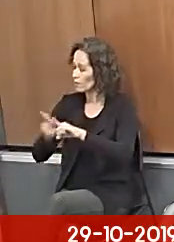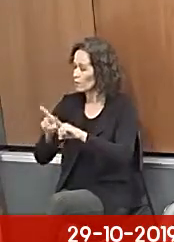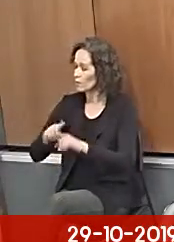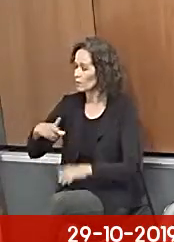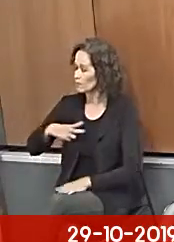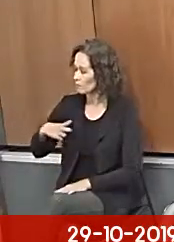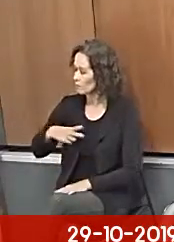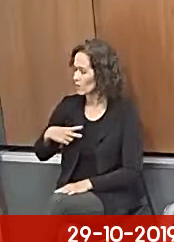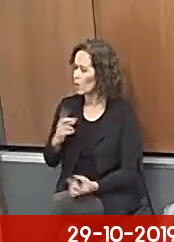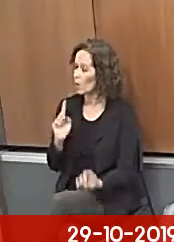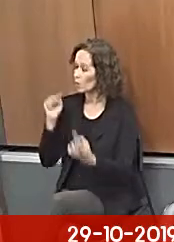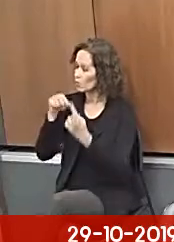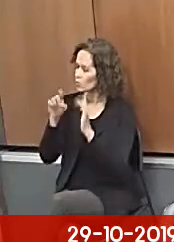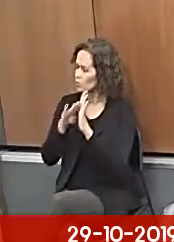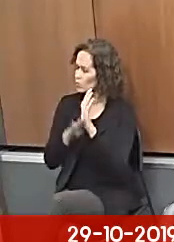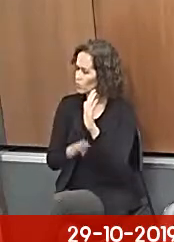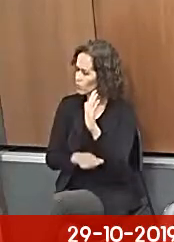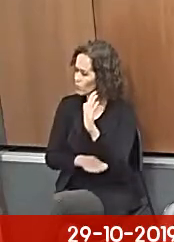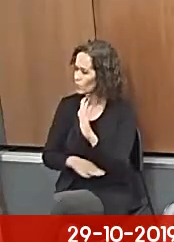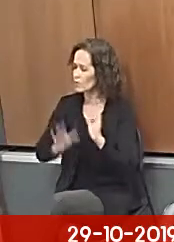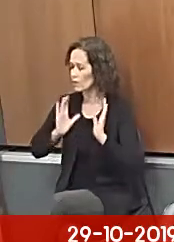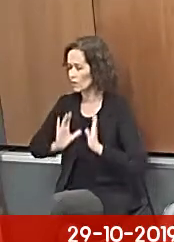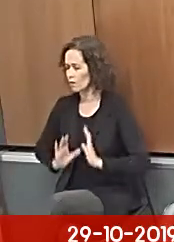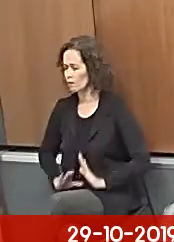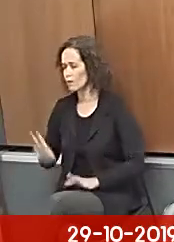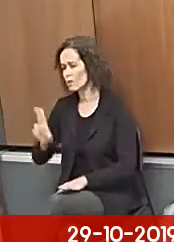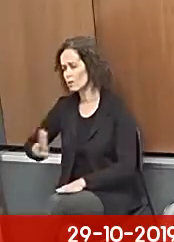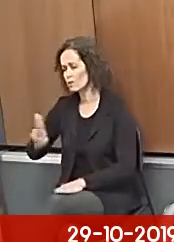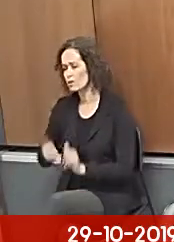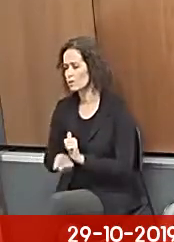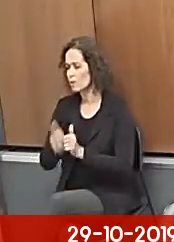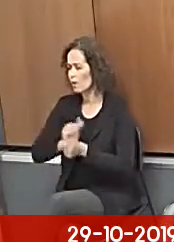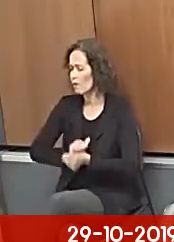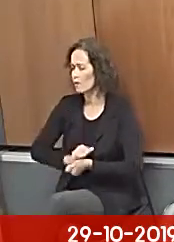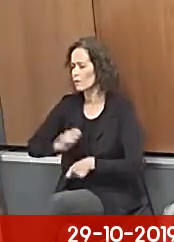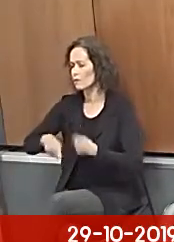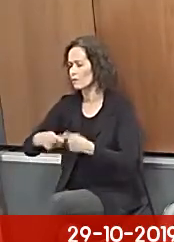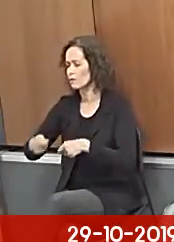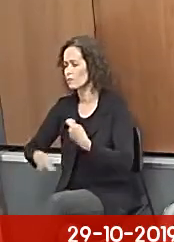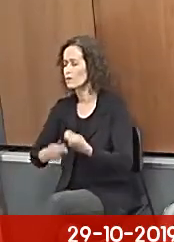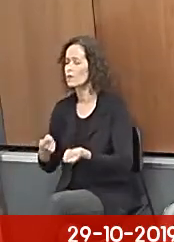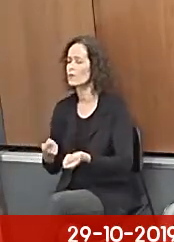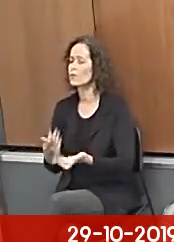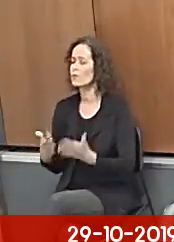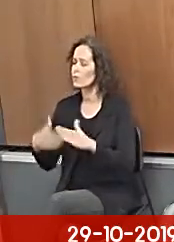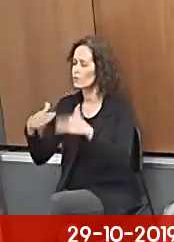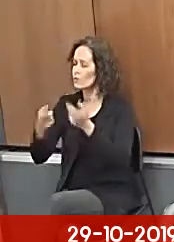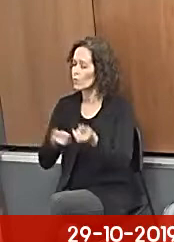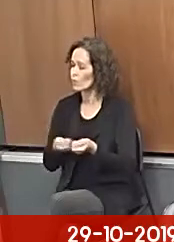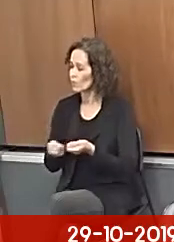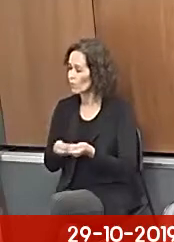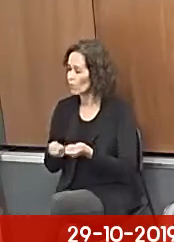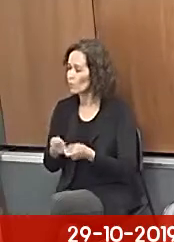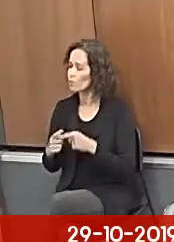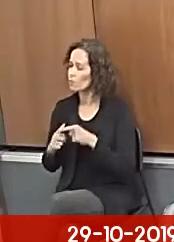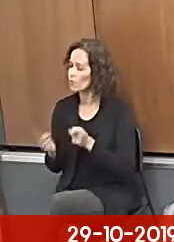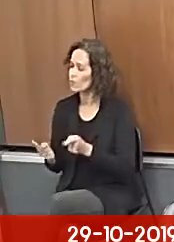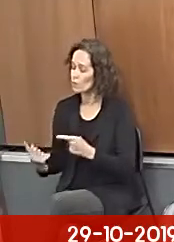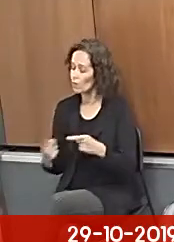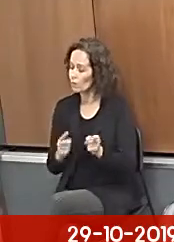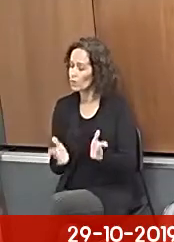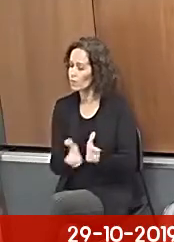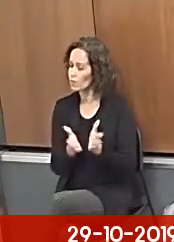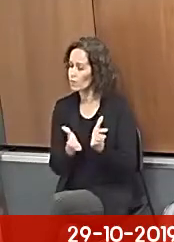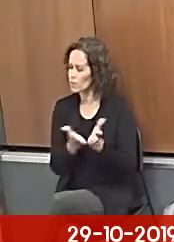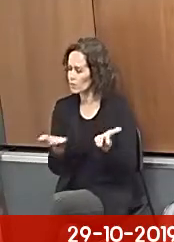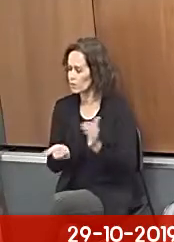nossos objetivos, né? Desenvolver a cidadania através do esporte, desenvolvimento econômico e social, combate à pobreza, mas, enfim, fomentar o esporte de